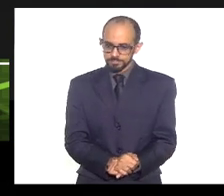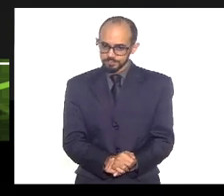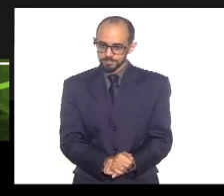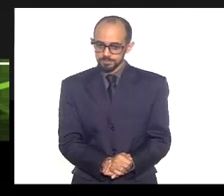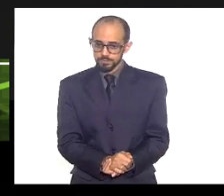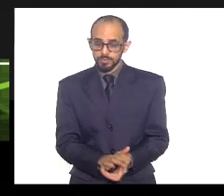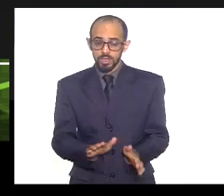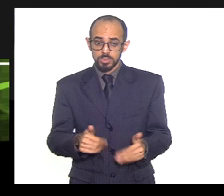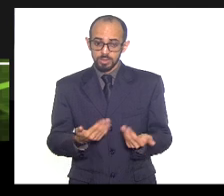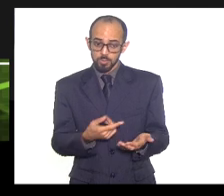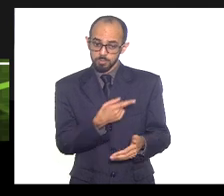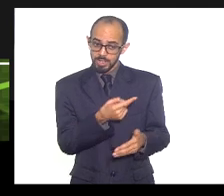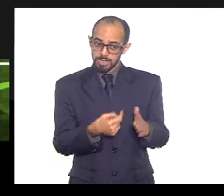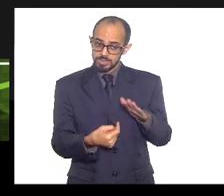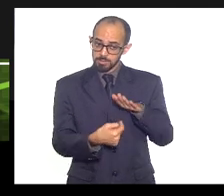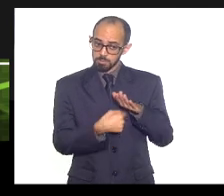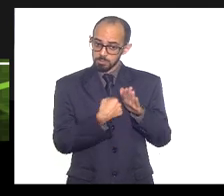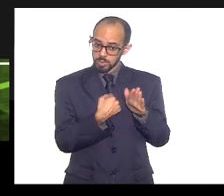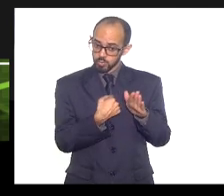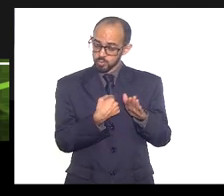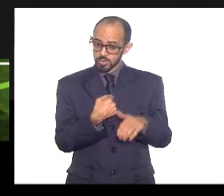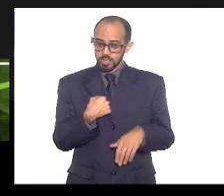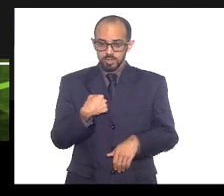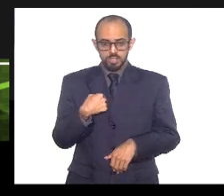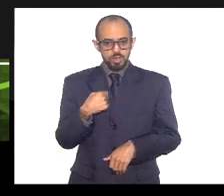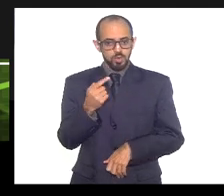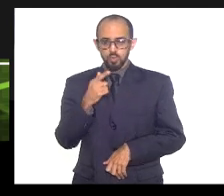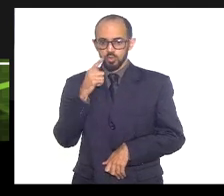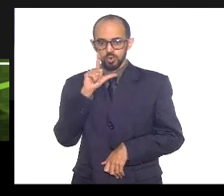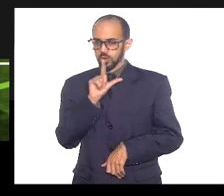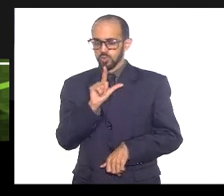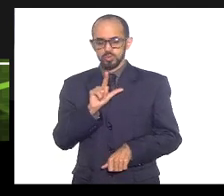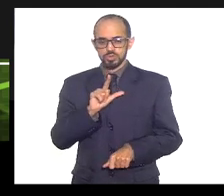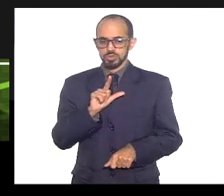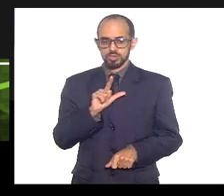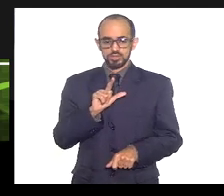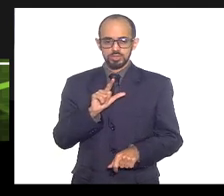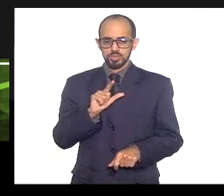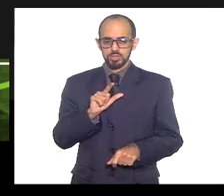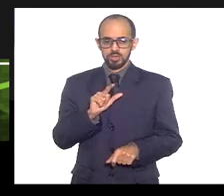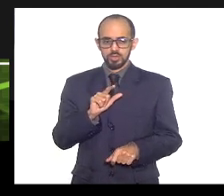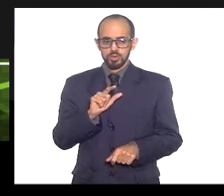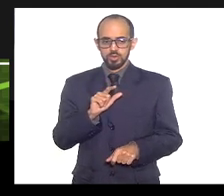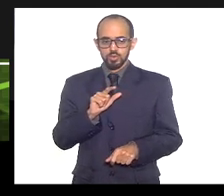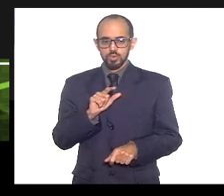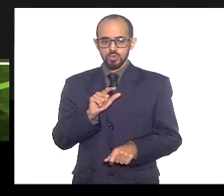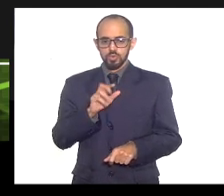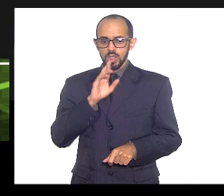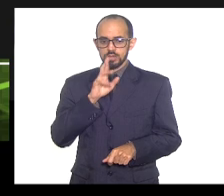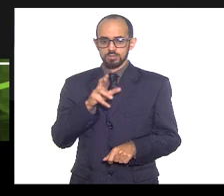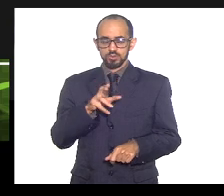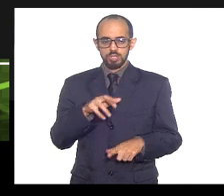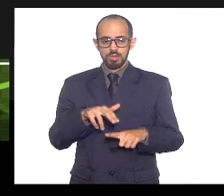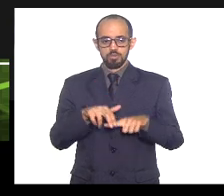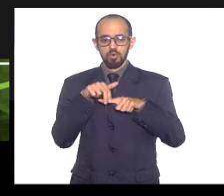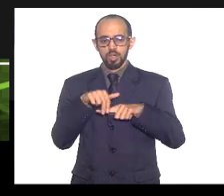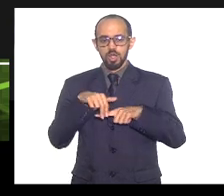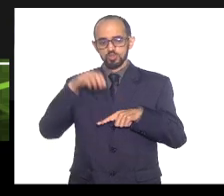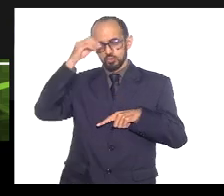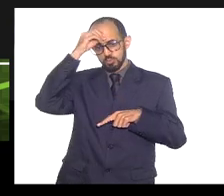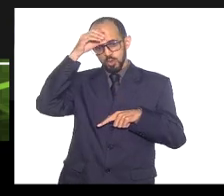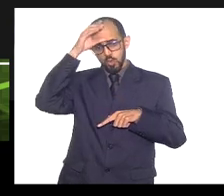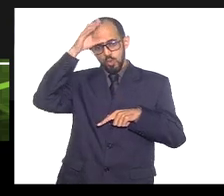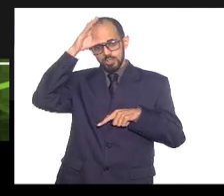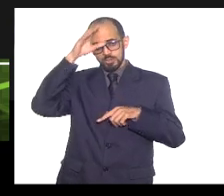Para essa pergunta, eu vou ser sincero, não possuo o conhecimento técnico para poder lhe